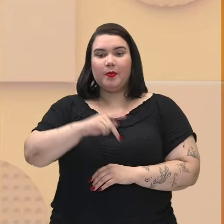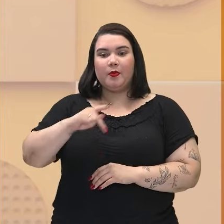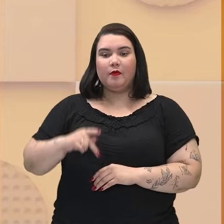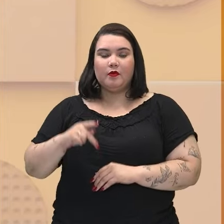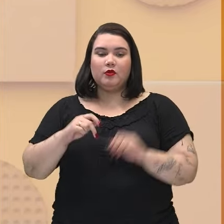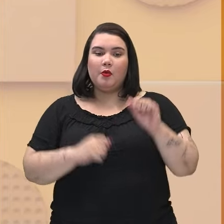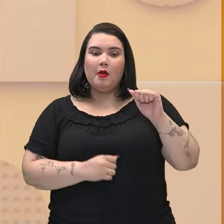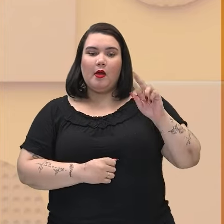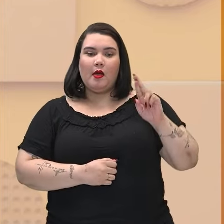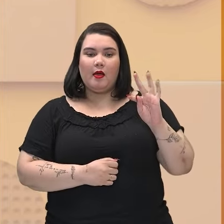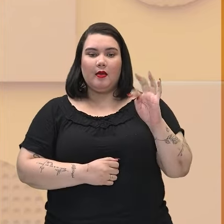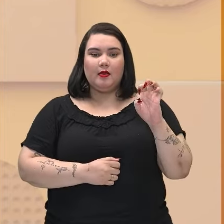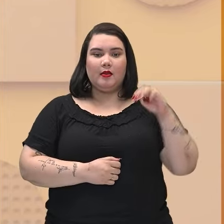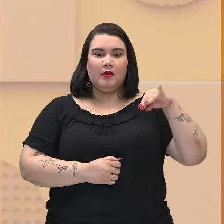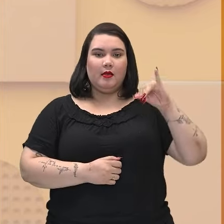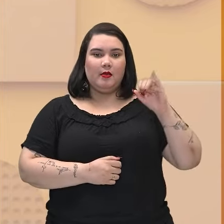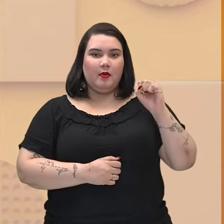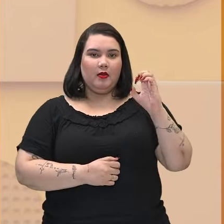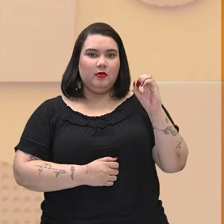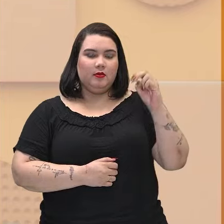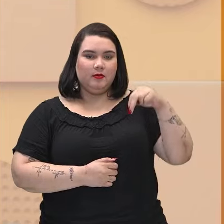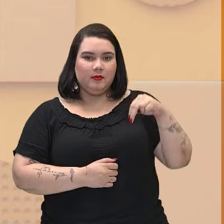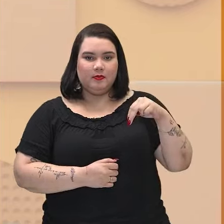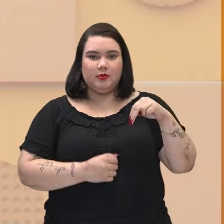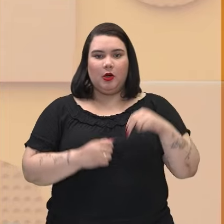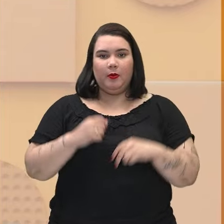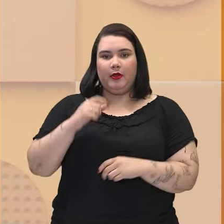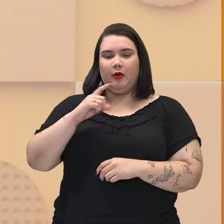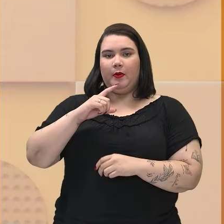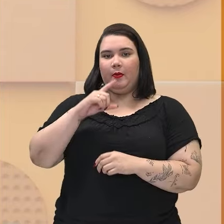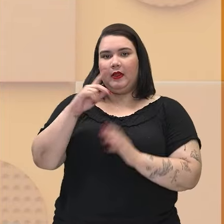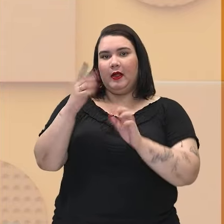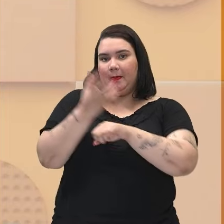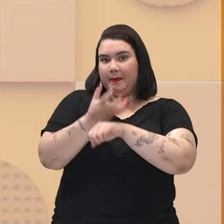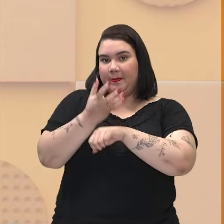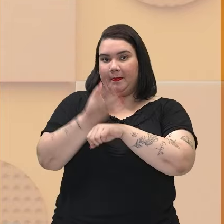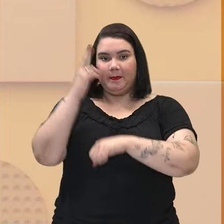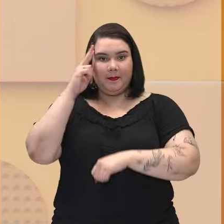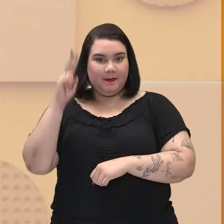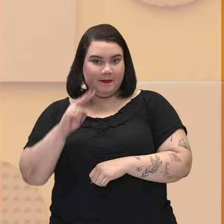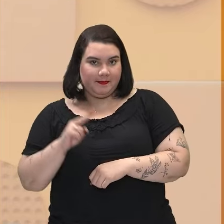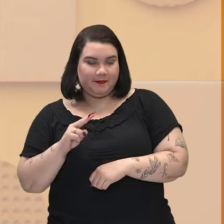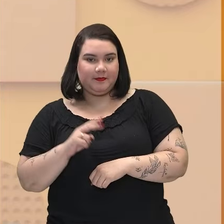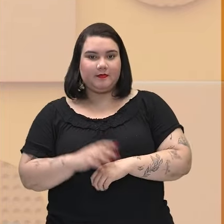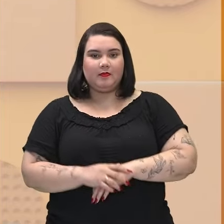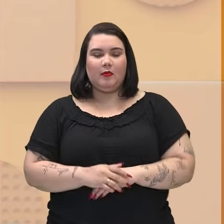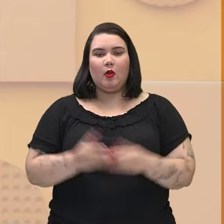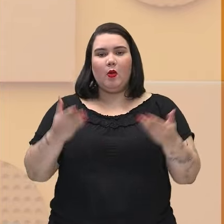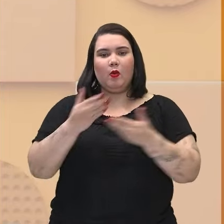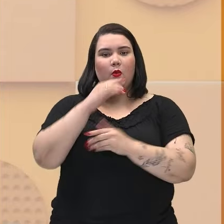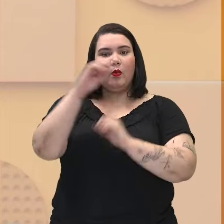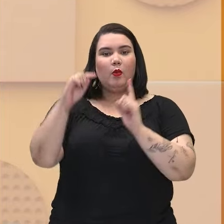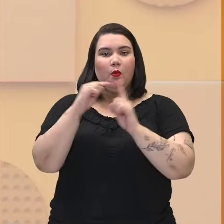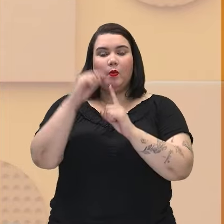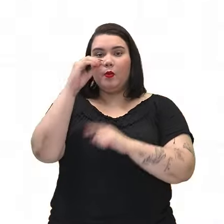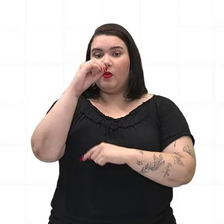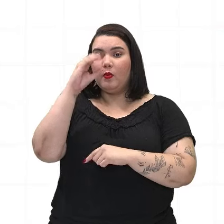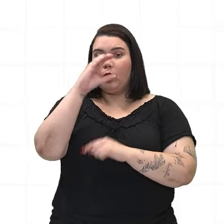Montanho deste componente maravilhoso que é História, e eu quero convidá-los a verificar o nosso objeto de